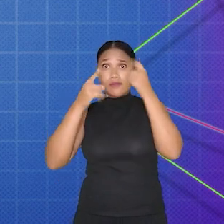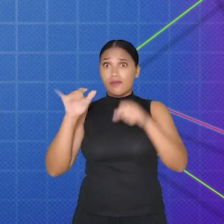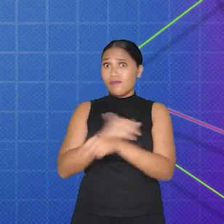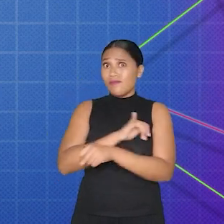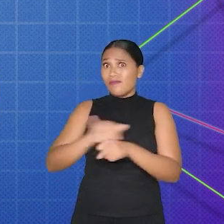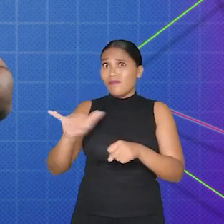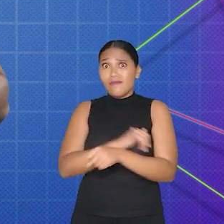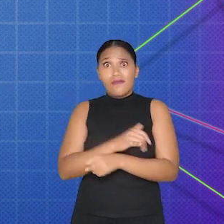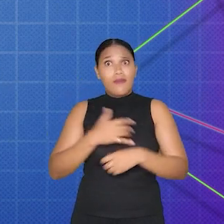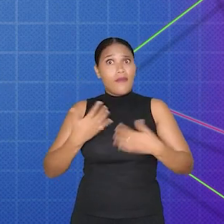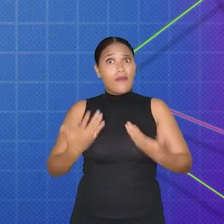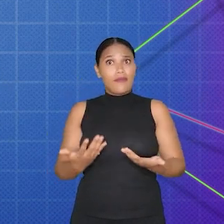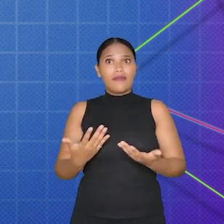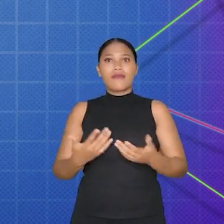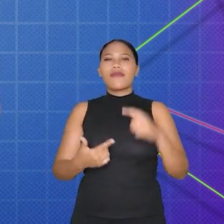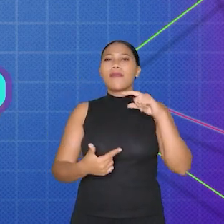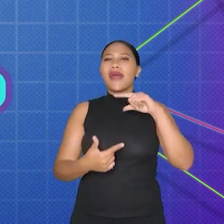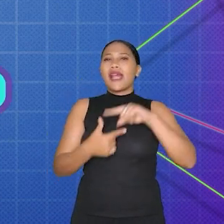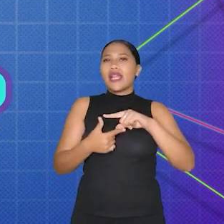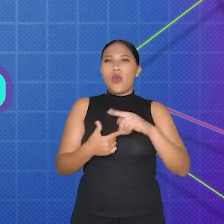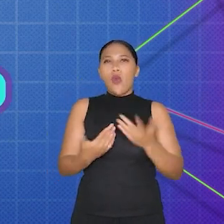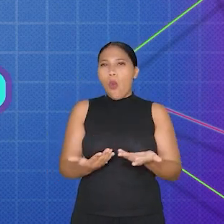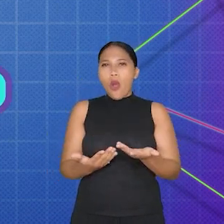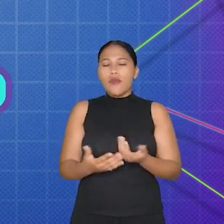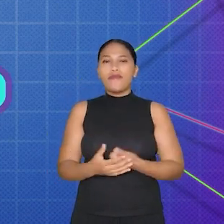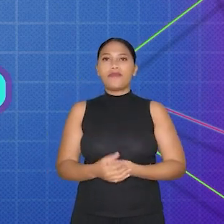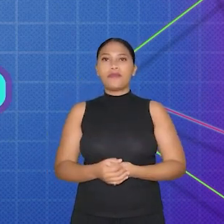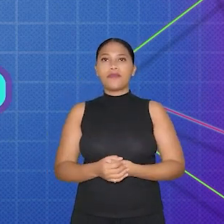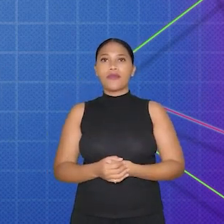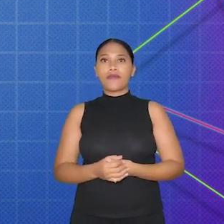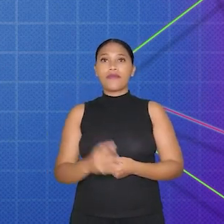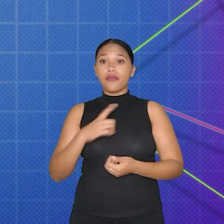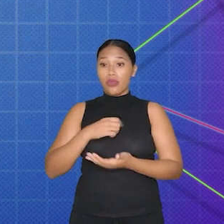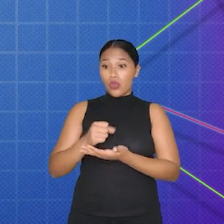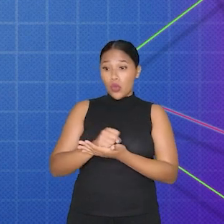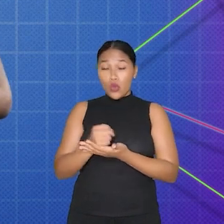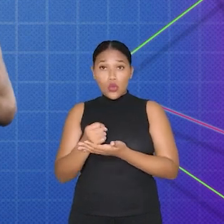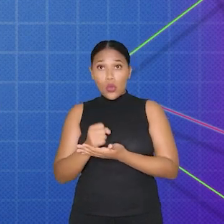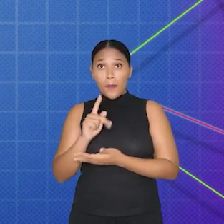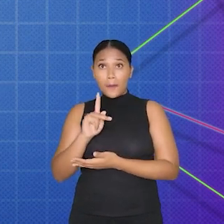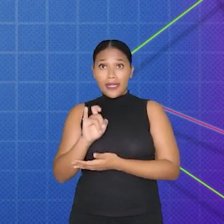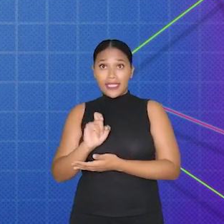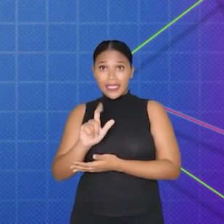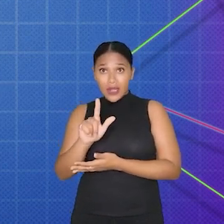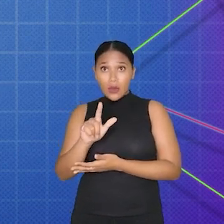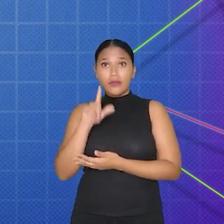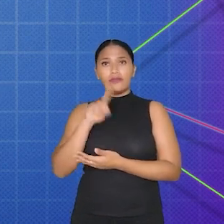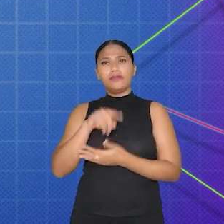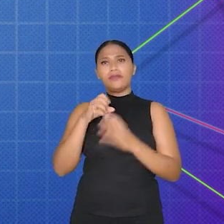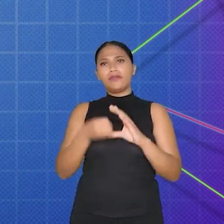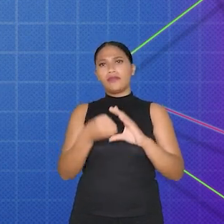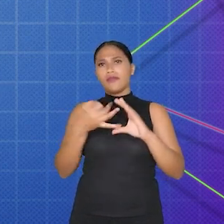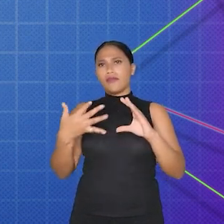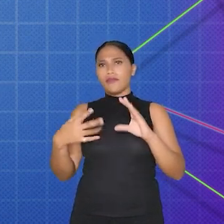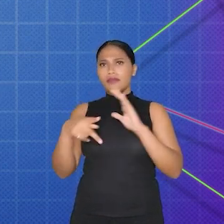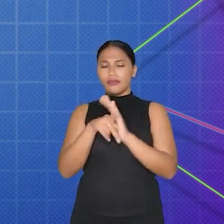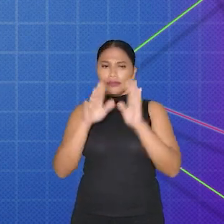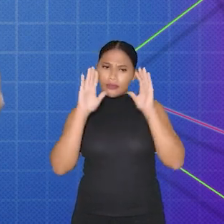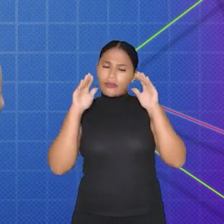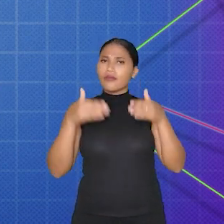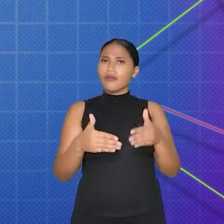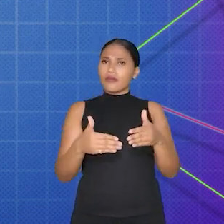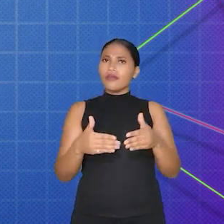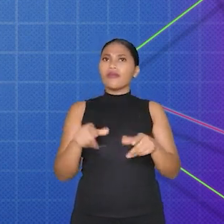soluções criativas e inovadoras. Padrões da pixel art. Os jogos em pixel art apresentam diversas